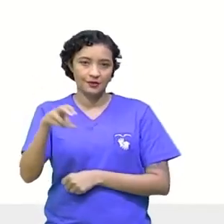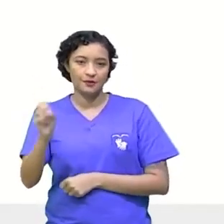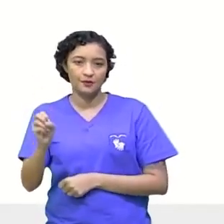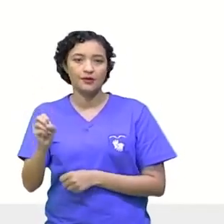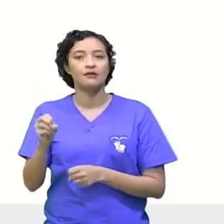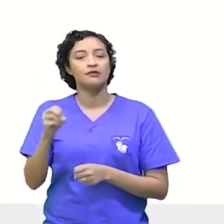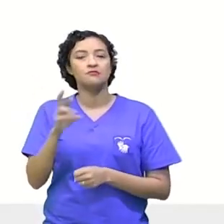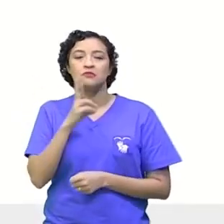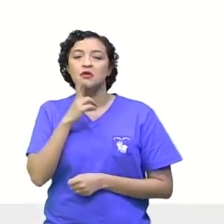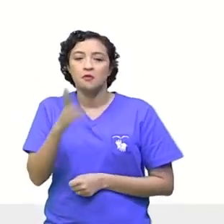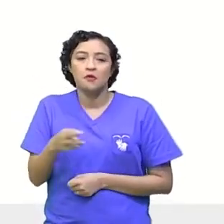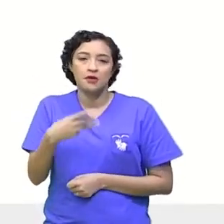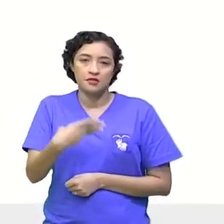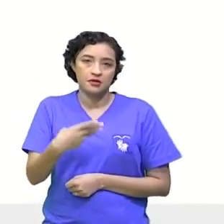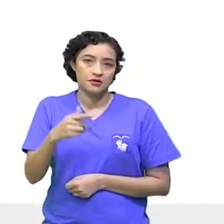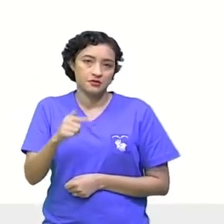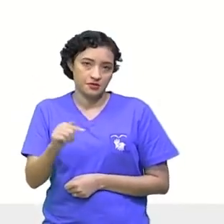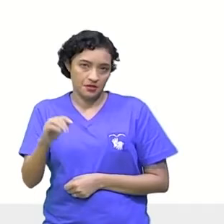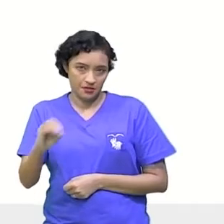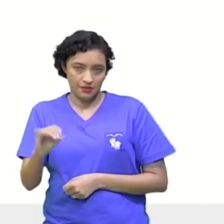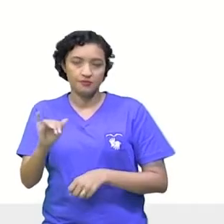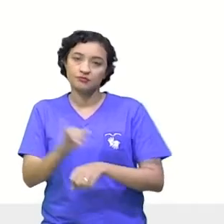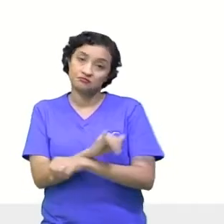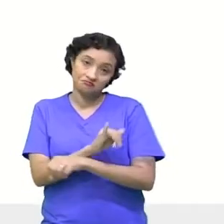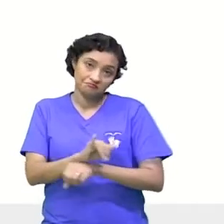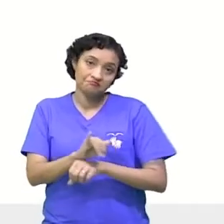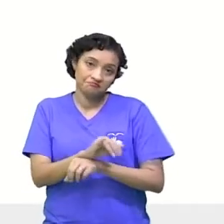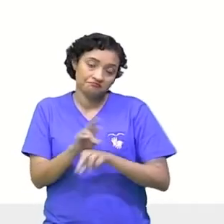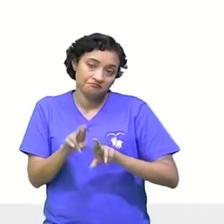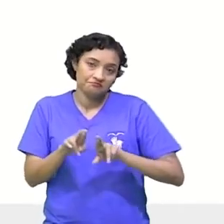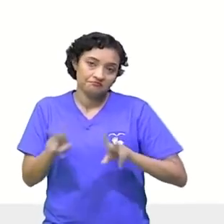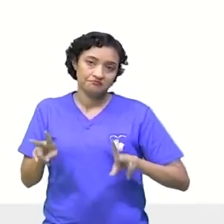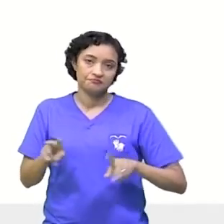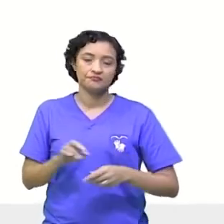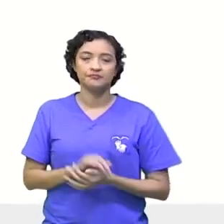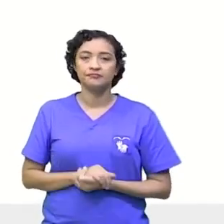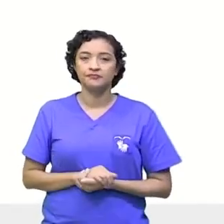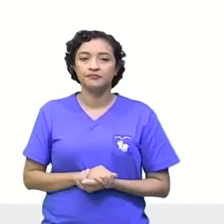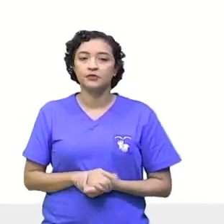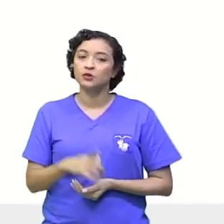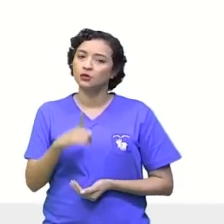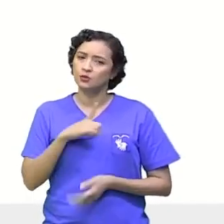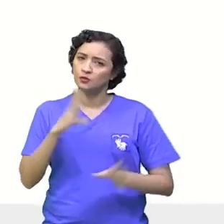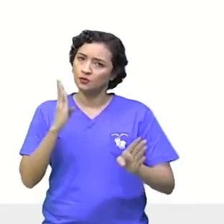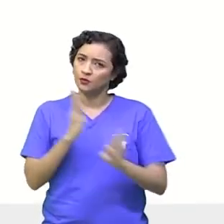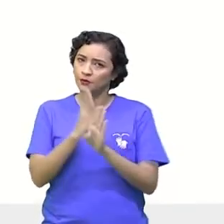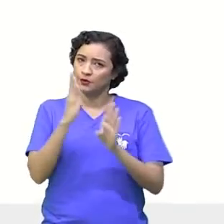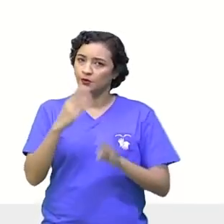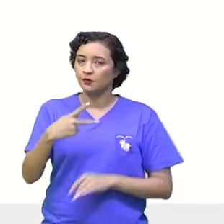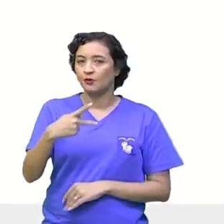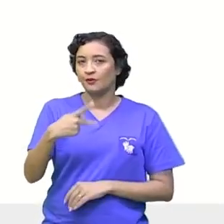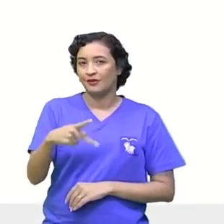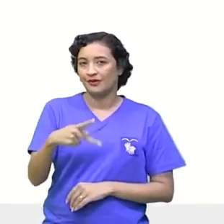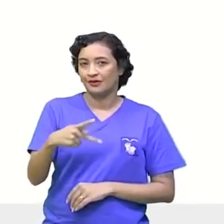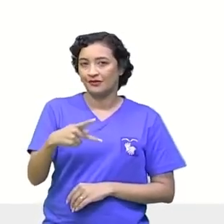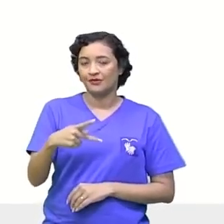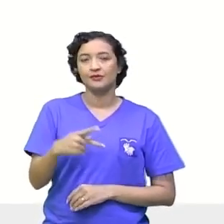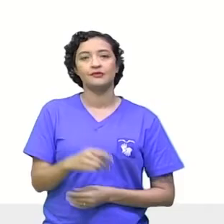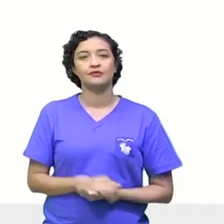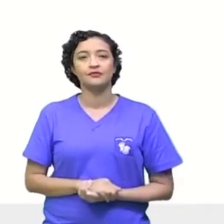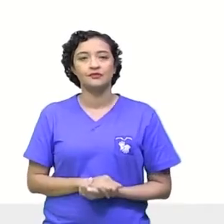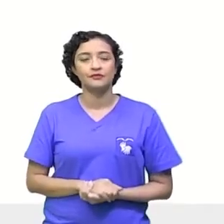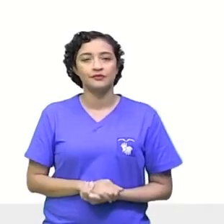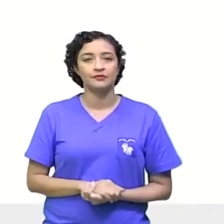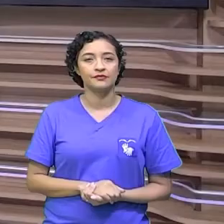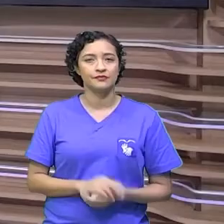bem. Uma outra maneira de fazer a nossa continha. Então, temos aí o perímetro. De olho aqui